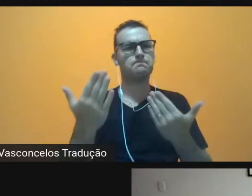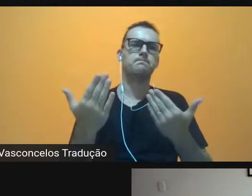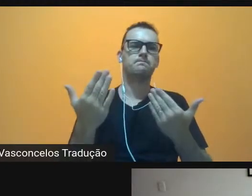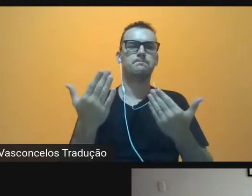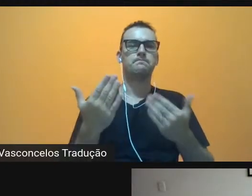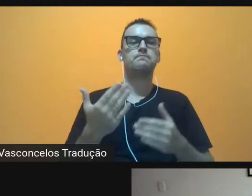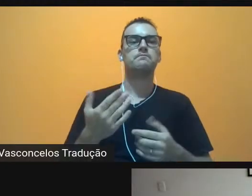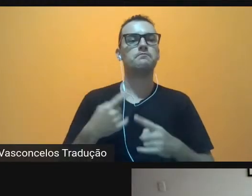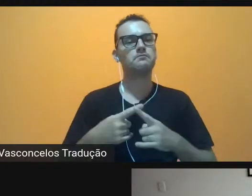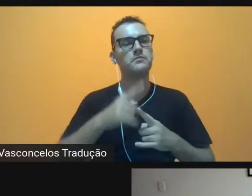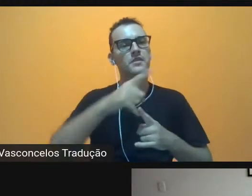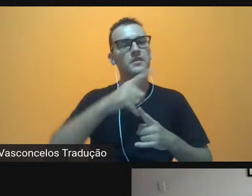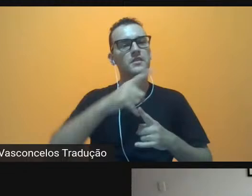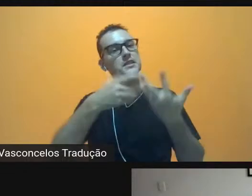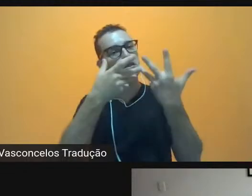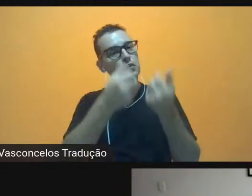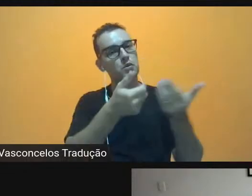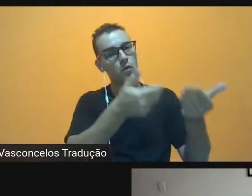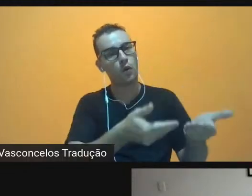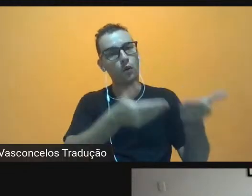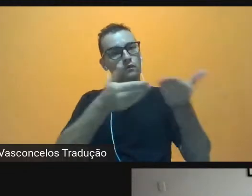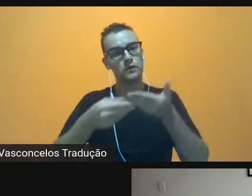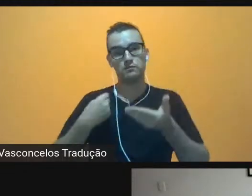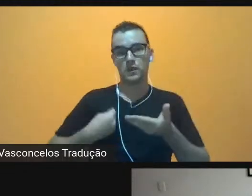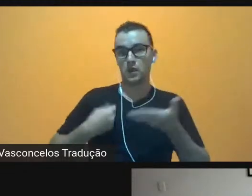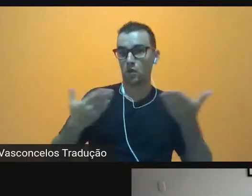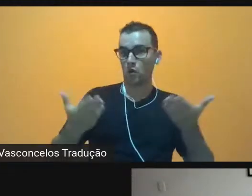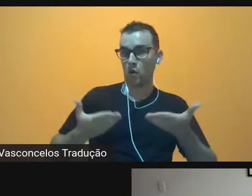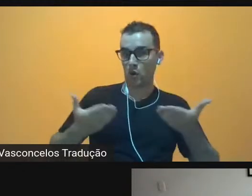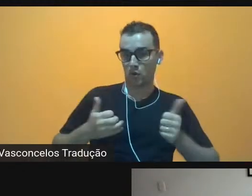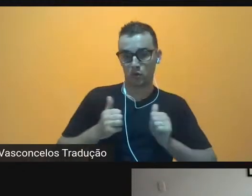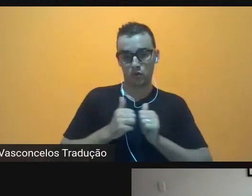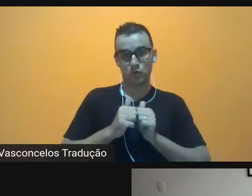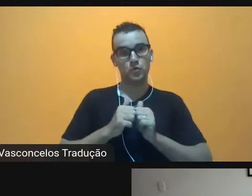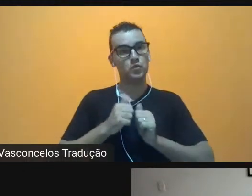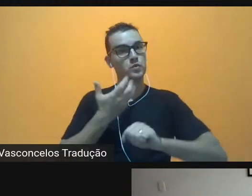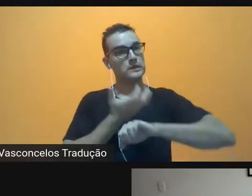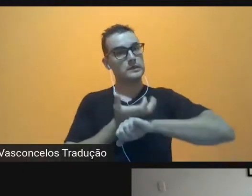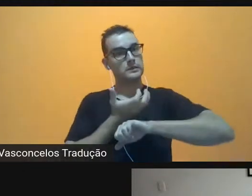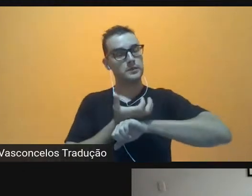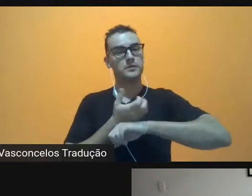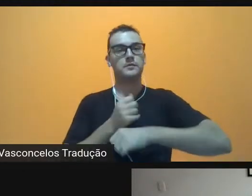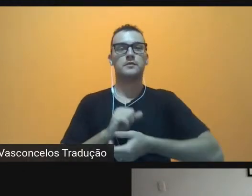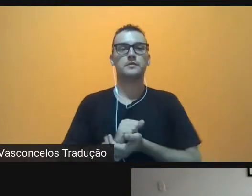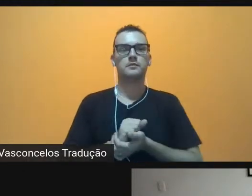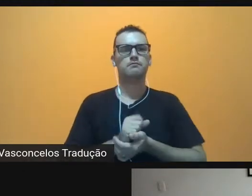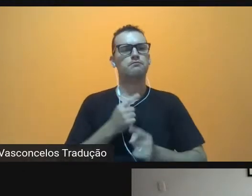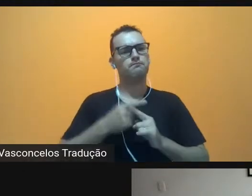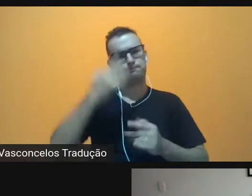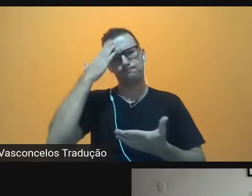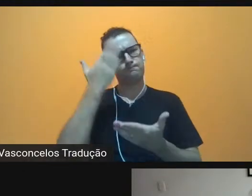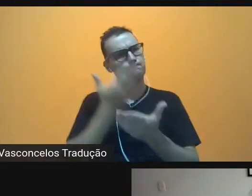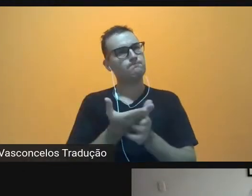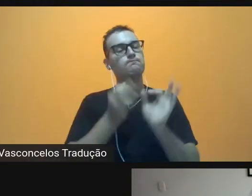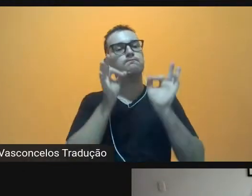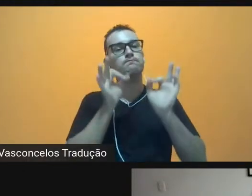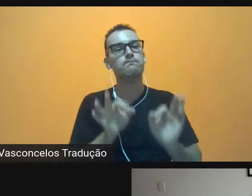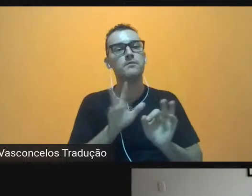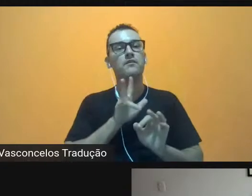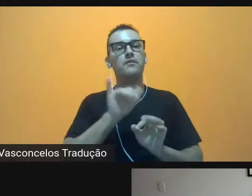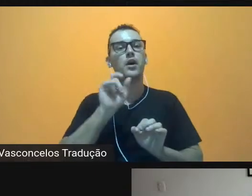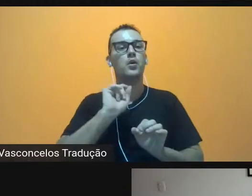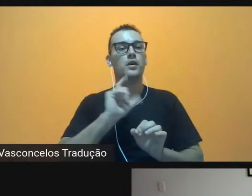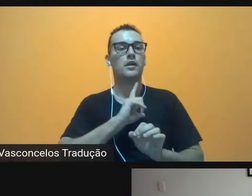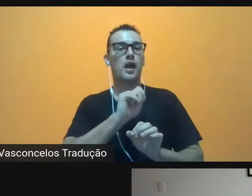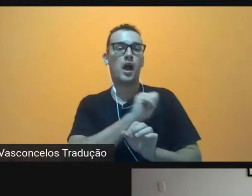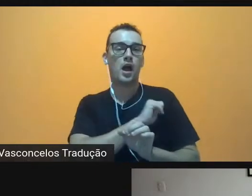pela disponibilidade de você estar aqui conosco nessa disciplina, onde eu tenho certeza que aqueles alunos